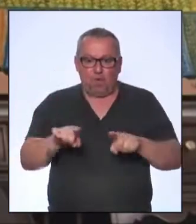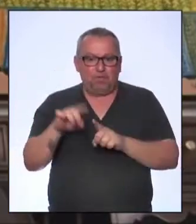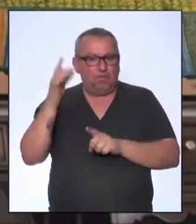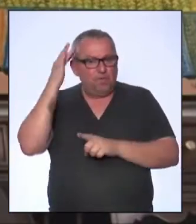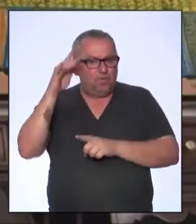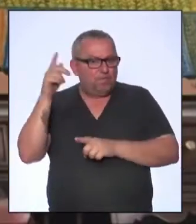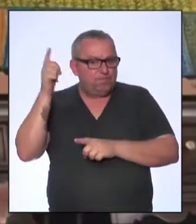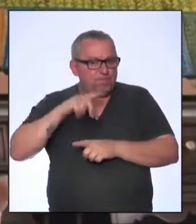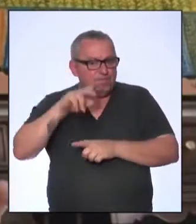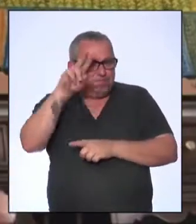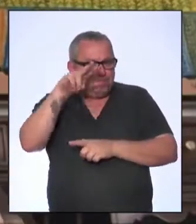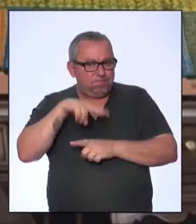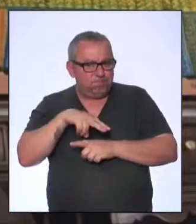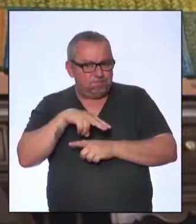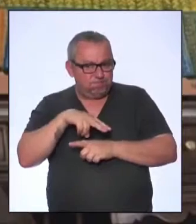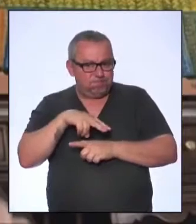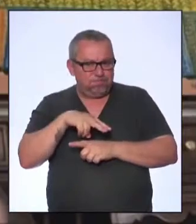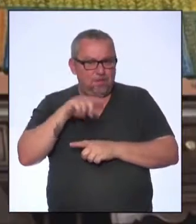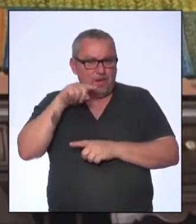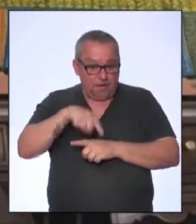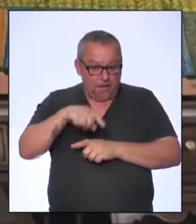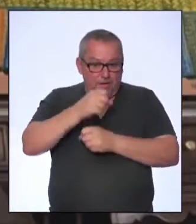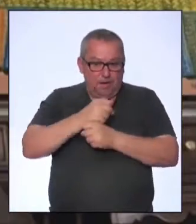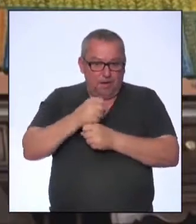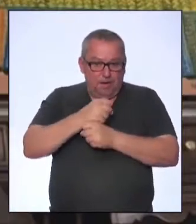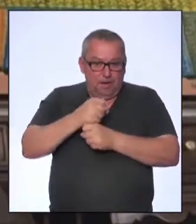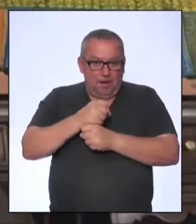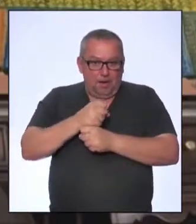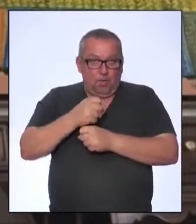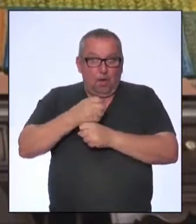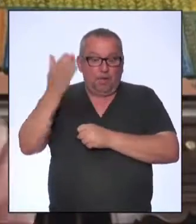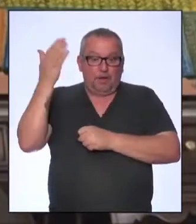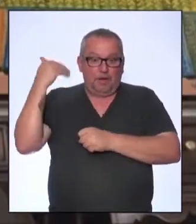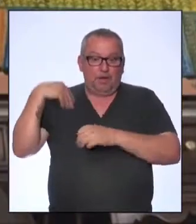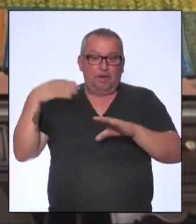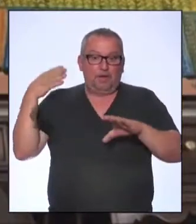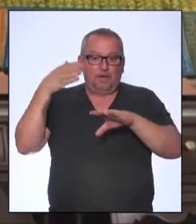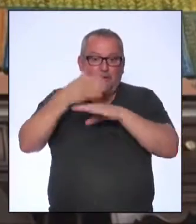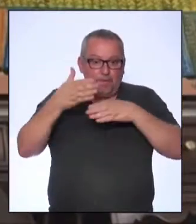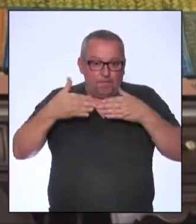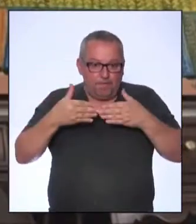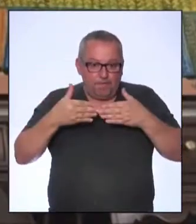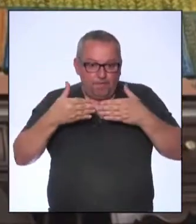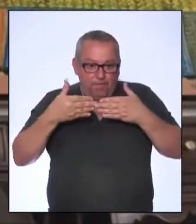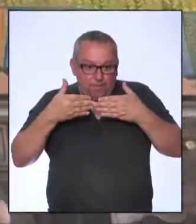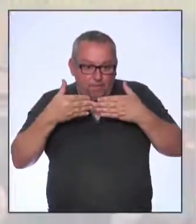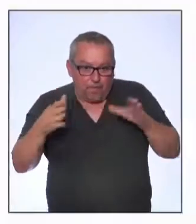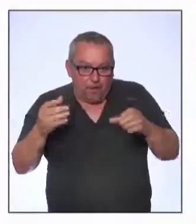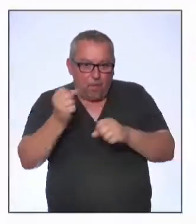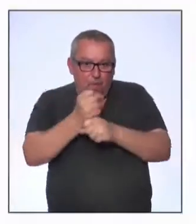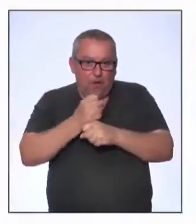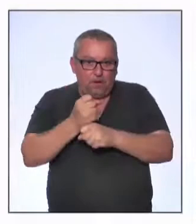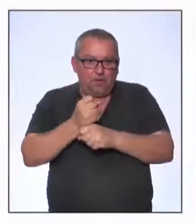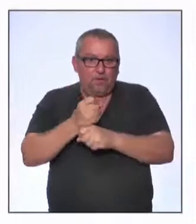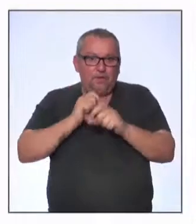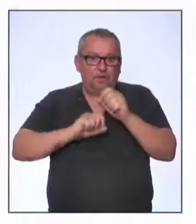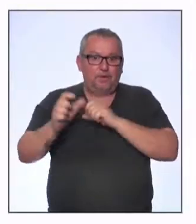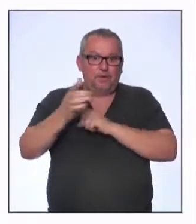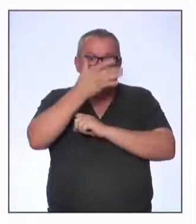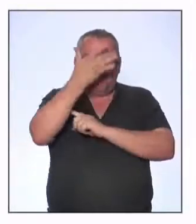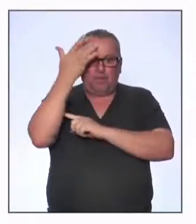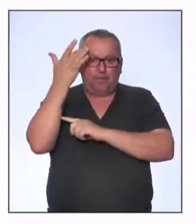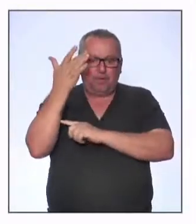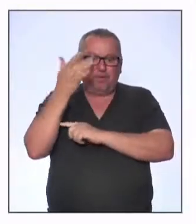ler. Esse ano, o ano passado, eu fui na abertura de um ano letivo em que